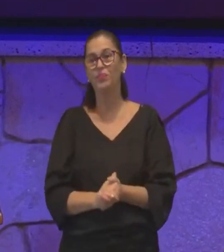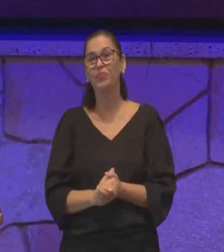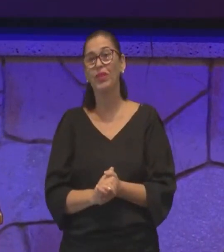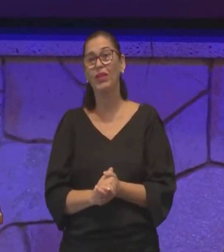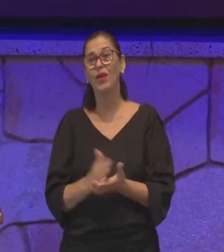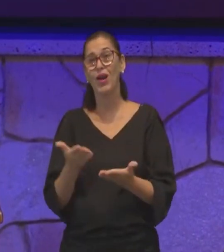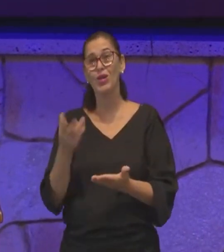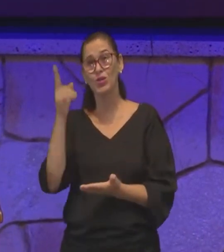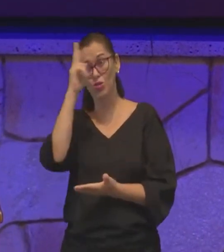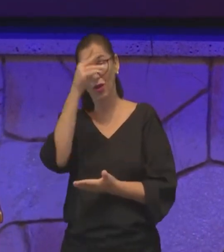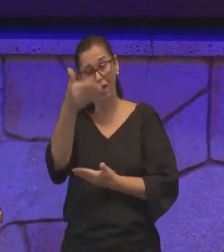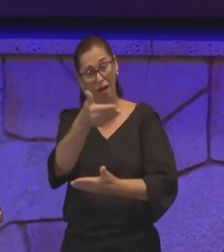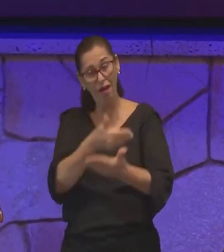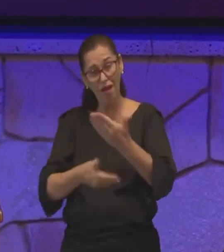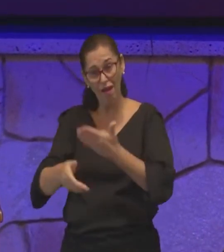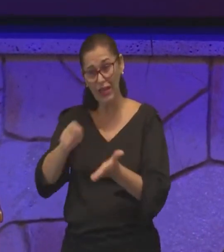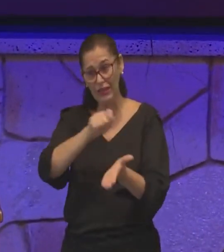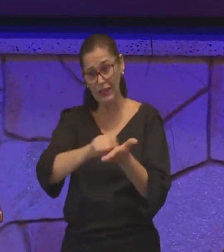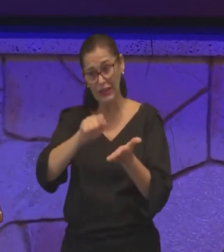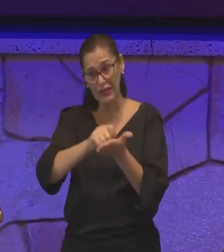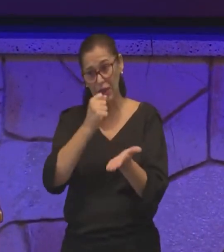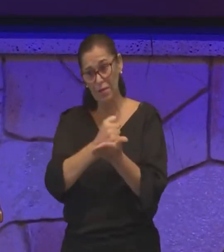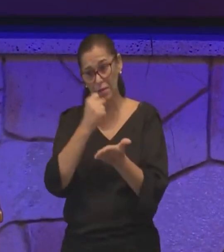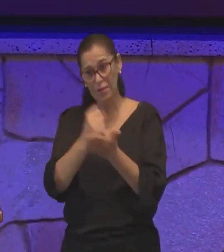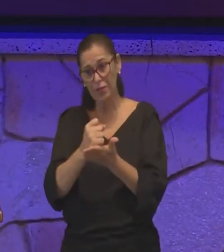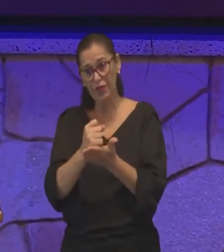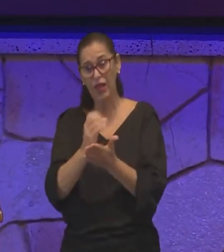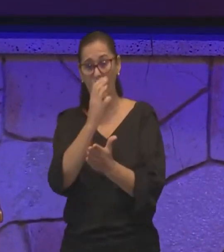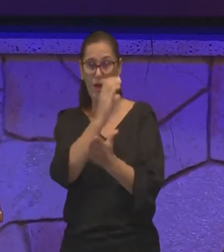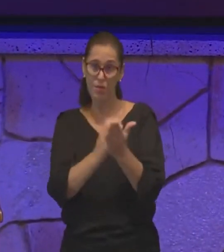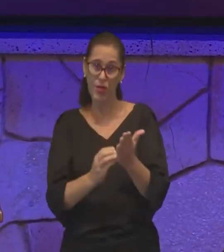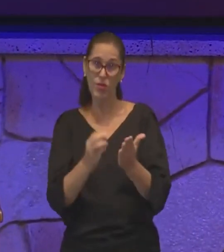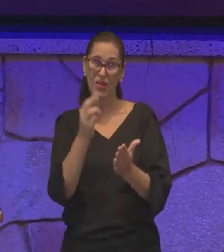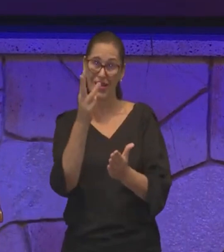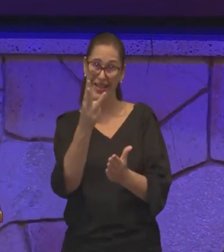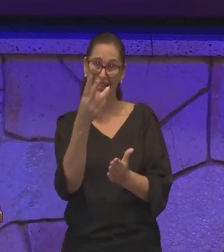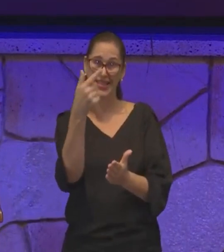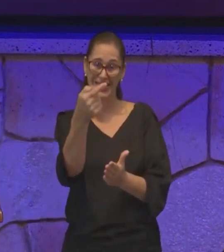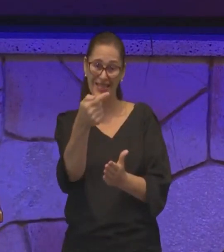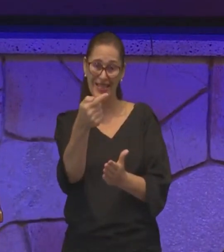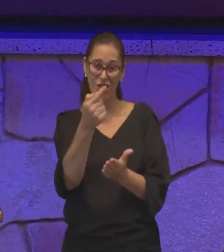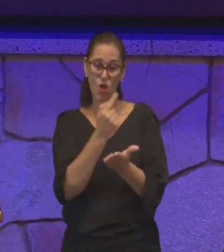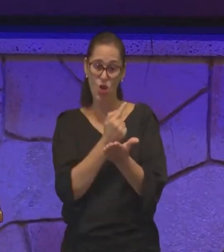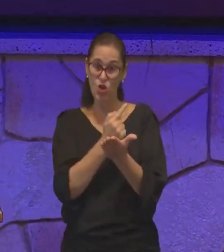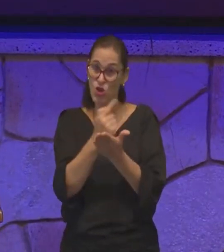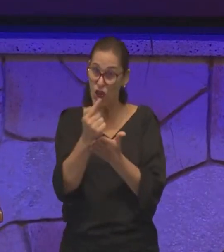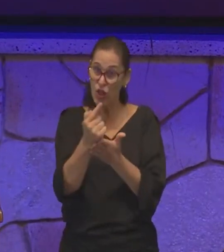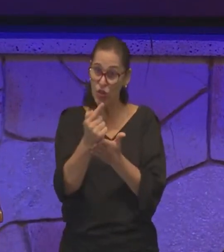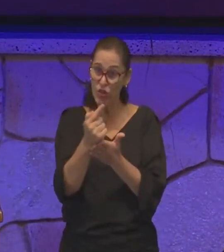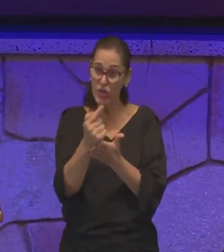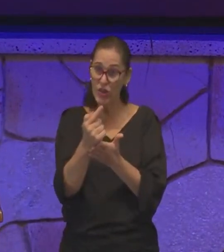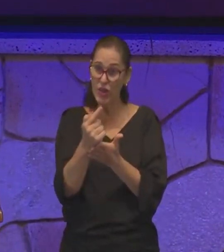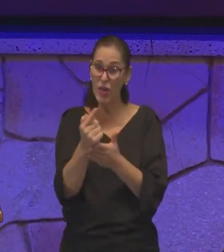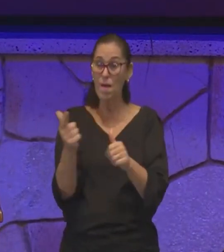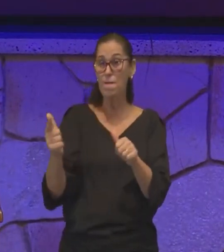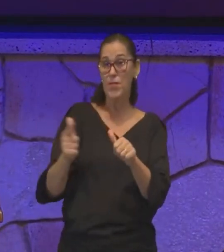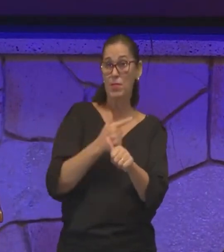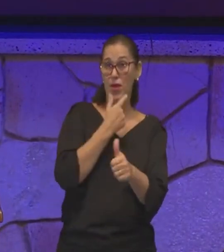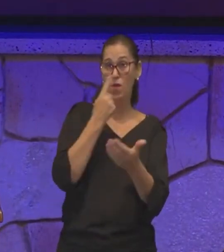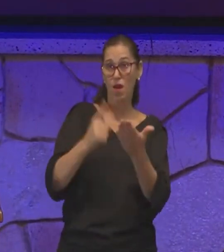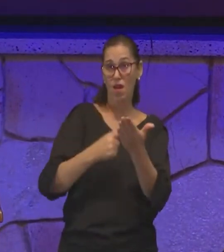compartilhar com os irmãos está registrada no capítulo 37 do livro do Gênesis, o primeiro livro da